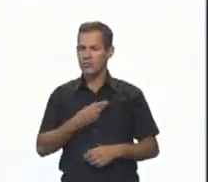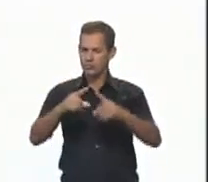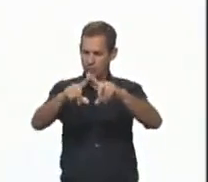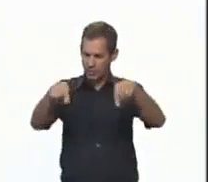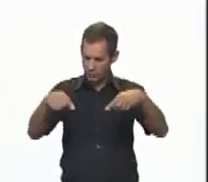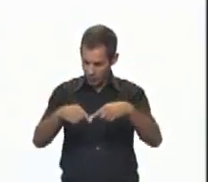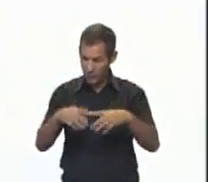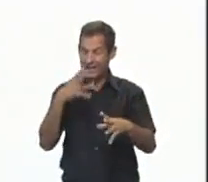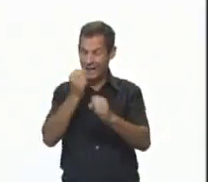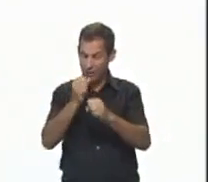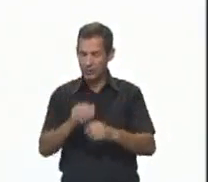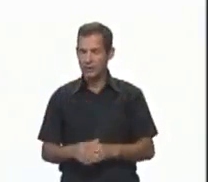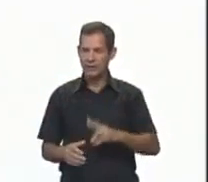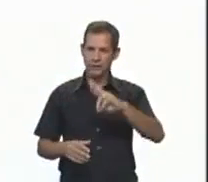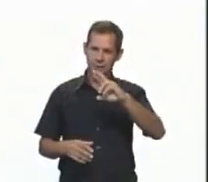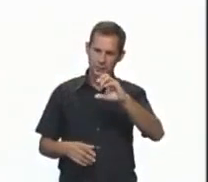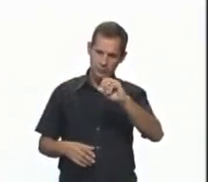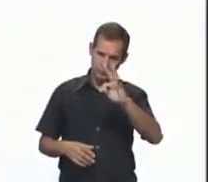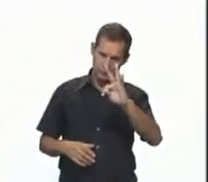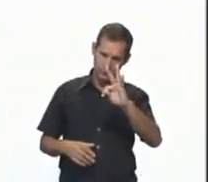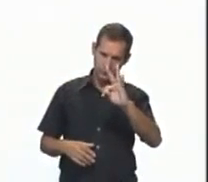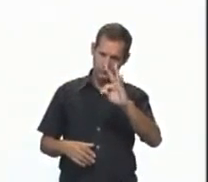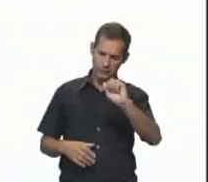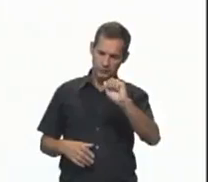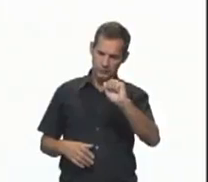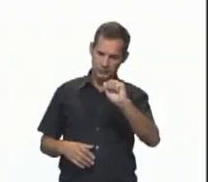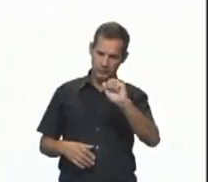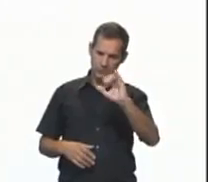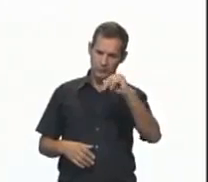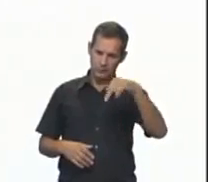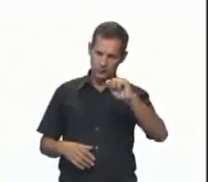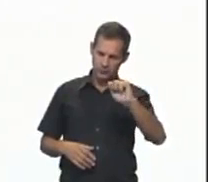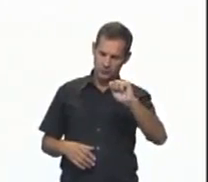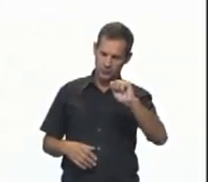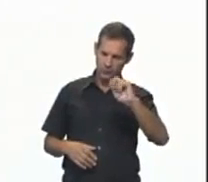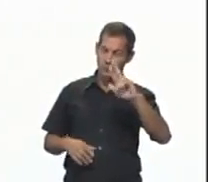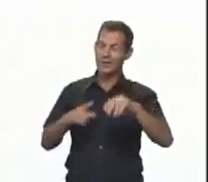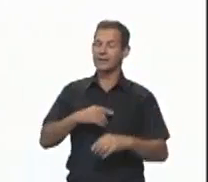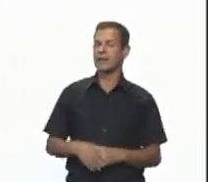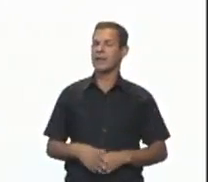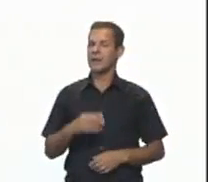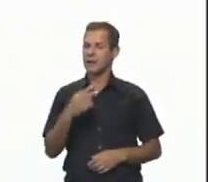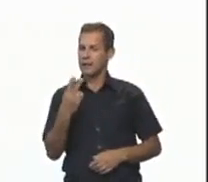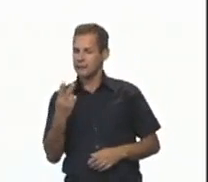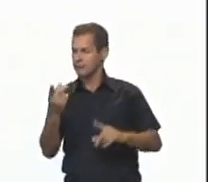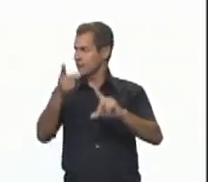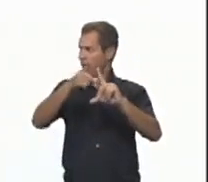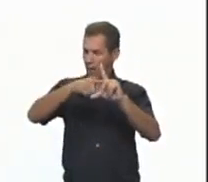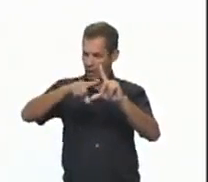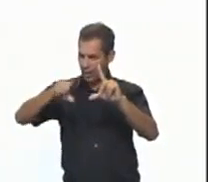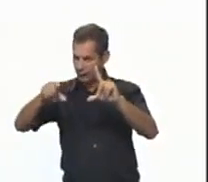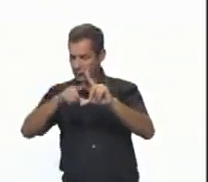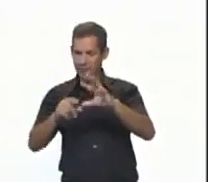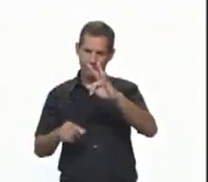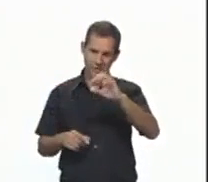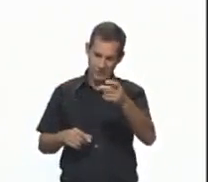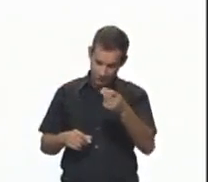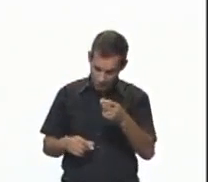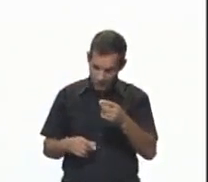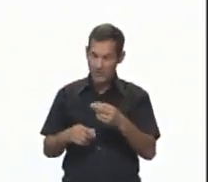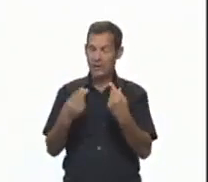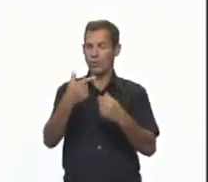região que nós queremos calcular, rotacionar. Ela é composta por duas parábolas. A primeira parábola é f de x